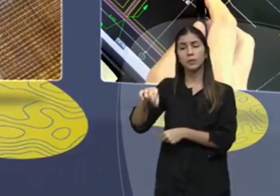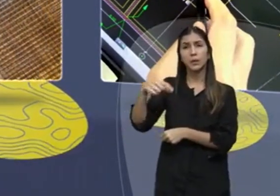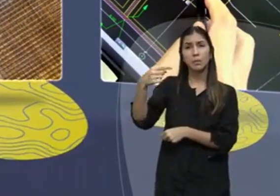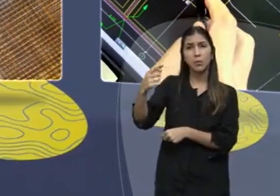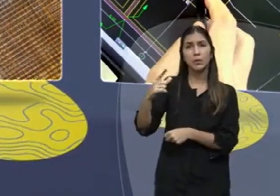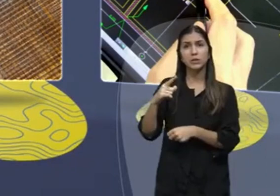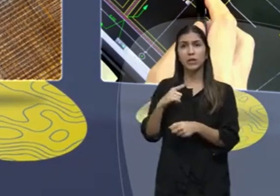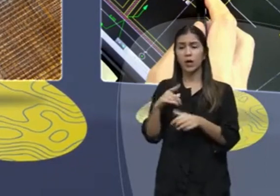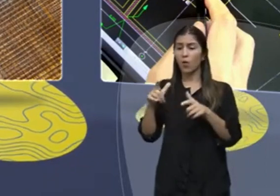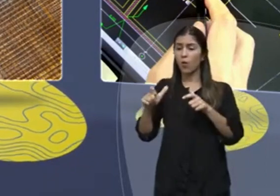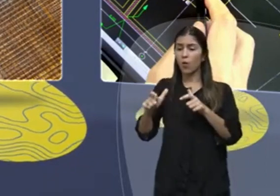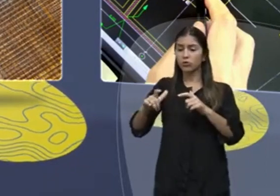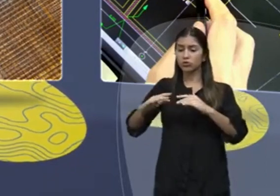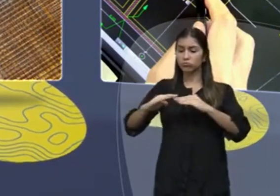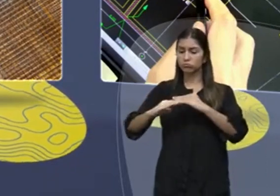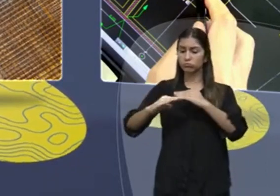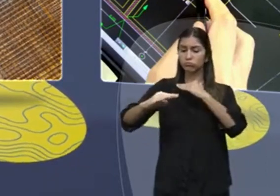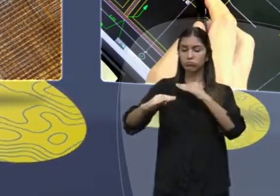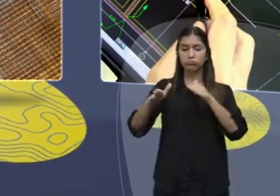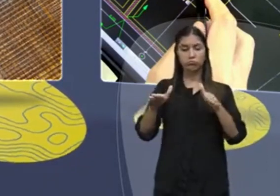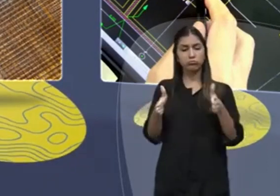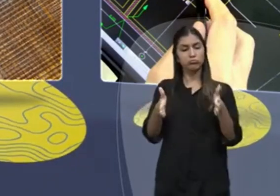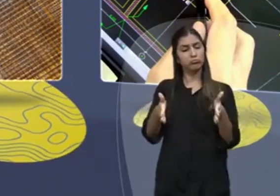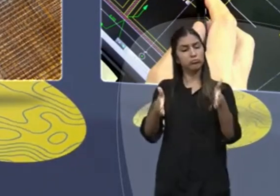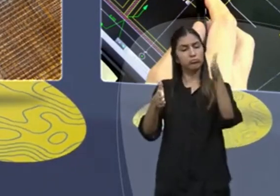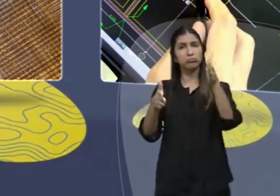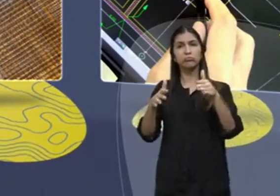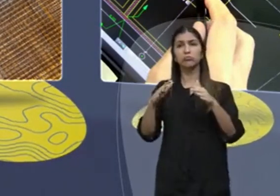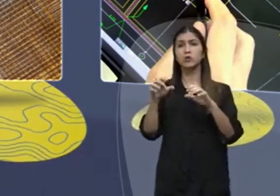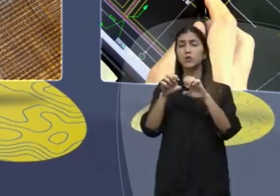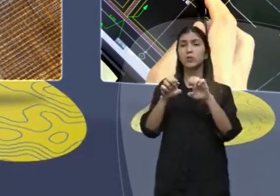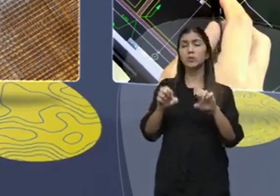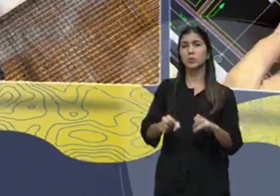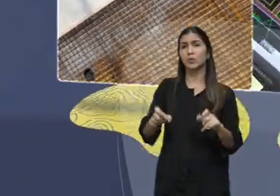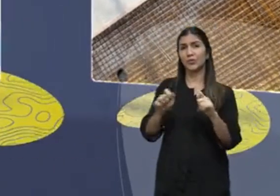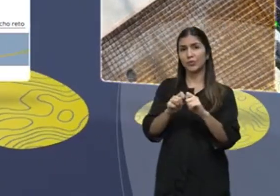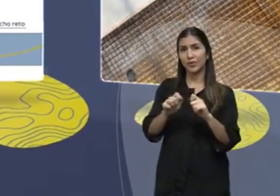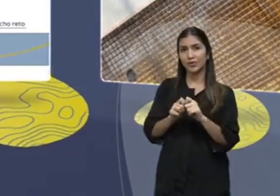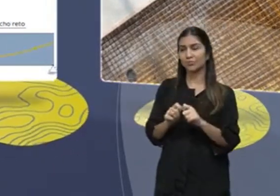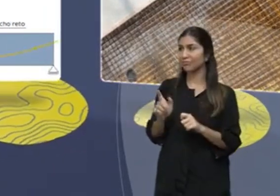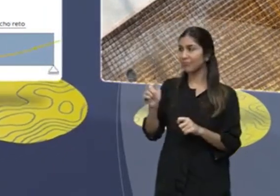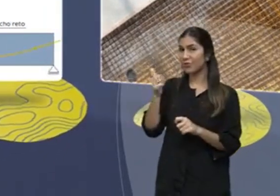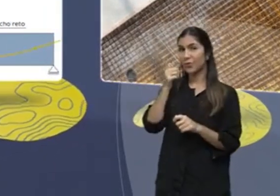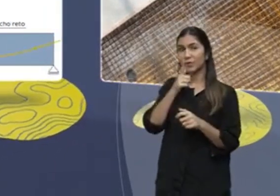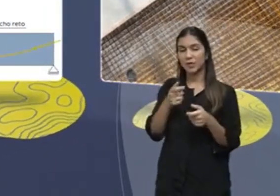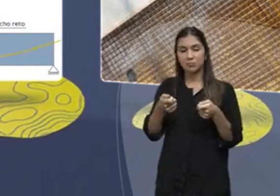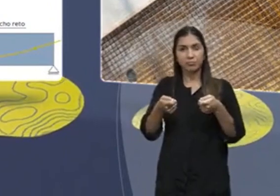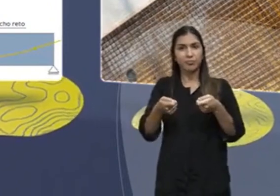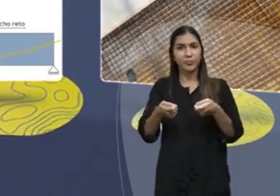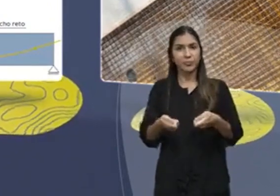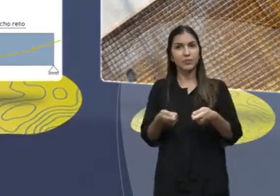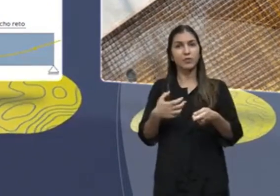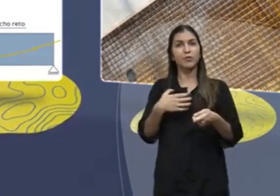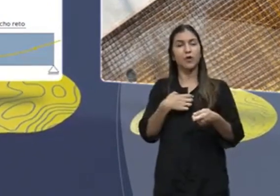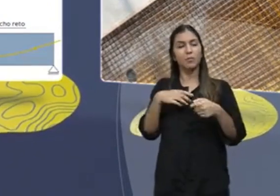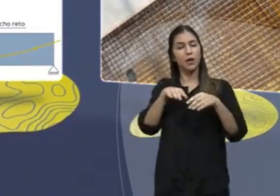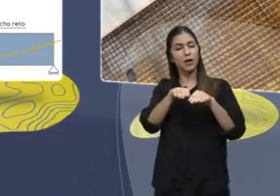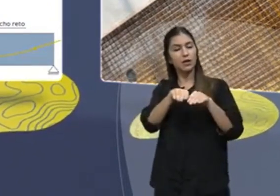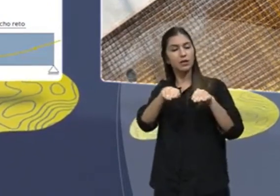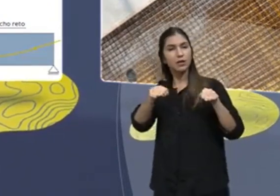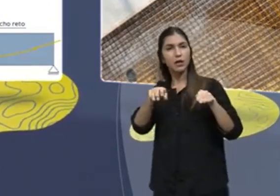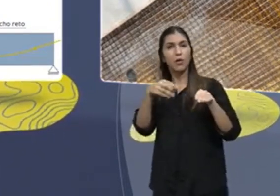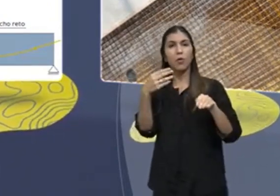determinamos o posicionamento da armadura de proteção ao longo da estrutura projetada, de modo que ela fique estabelecida de forma linear